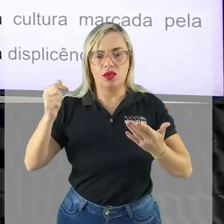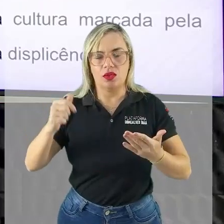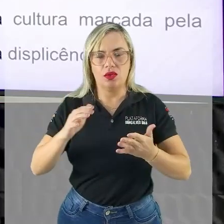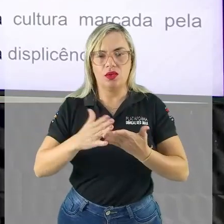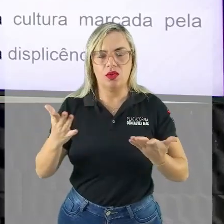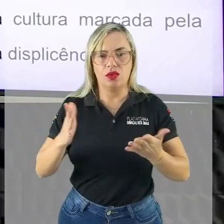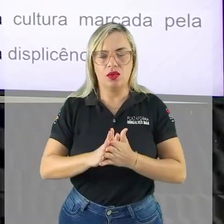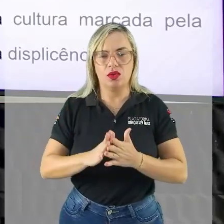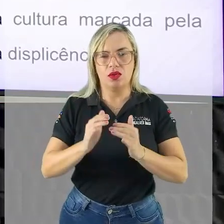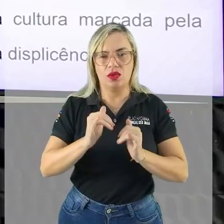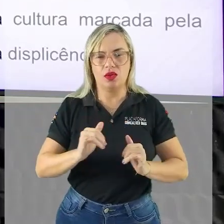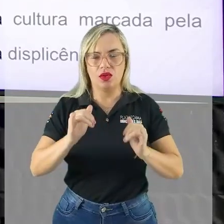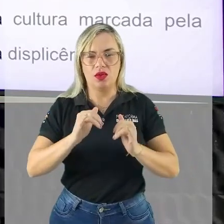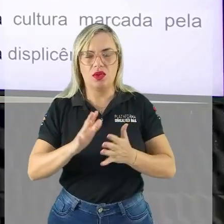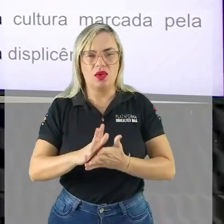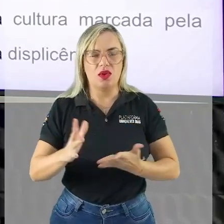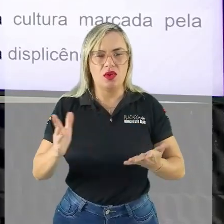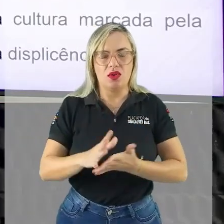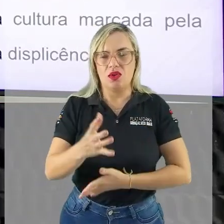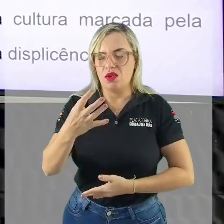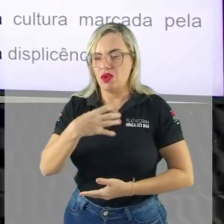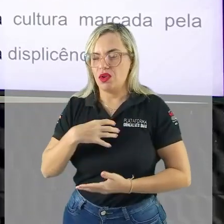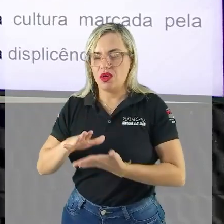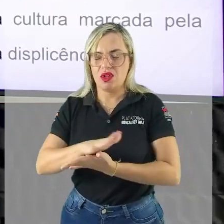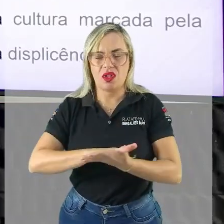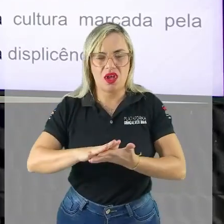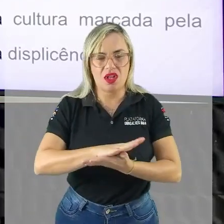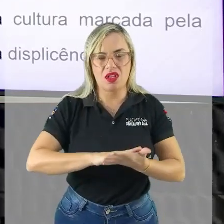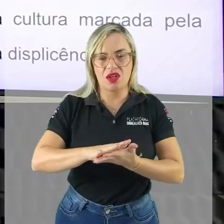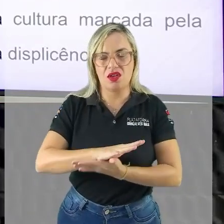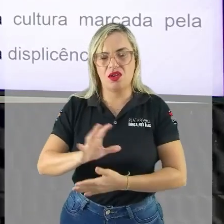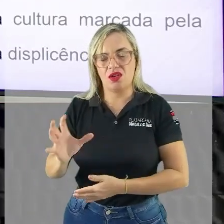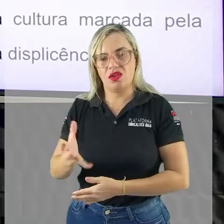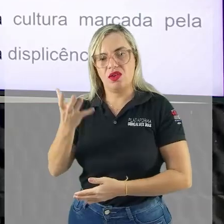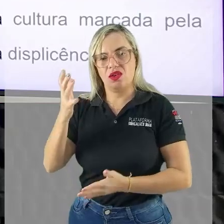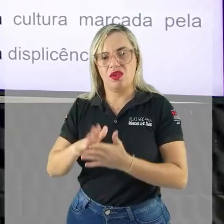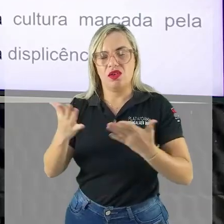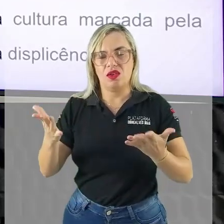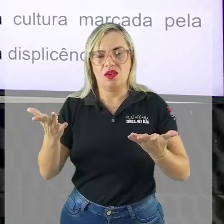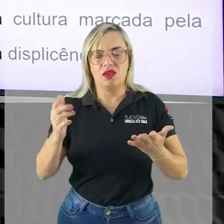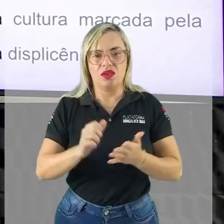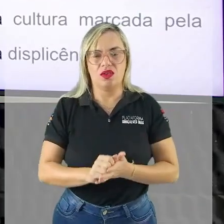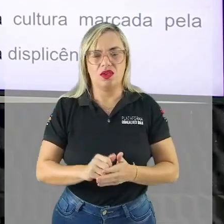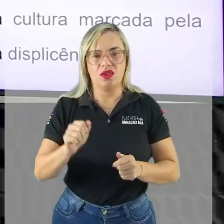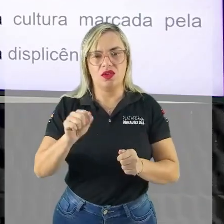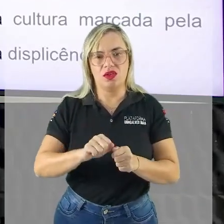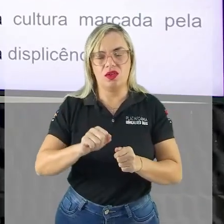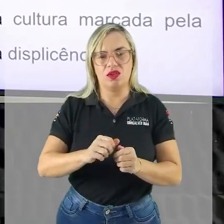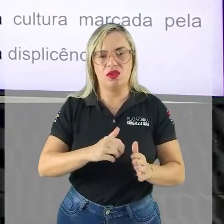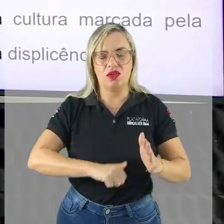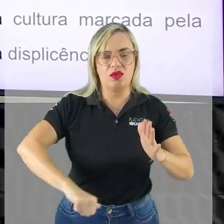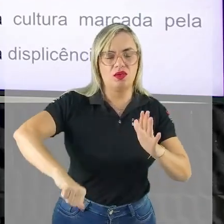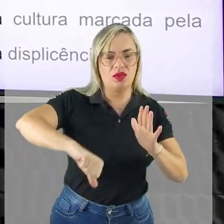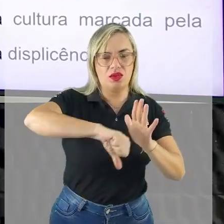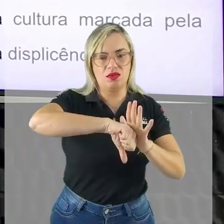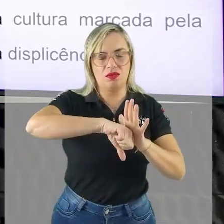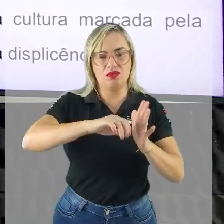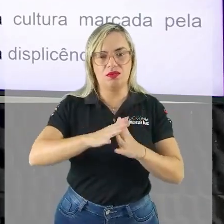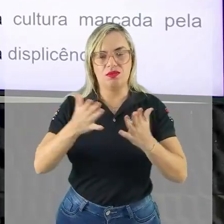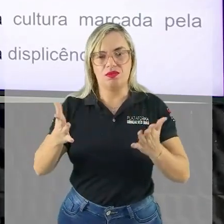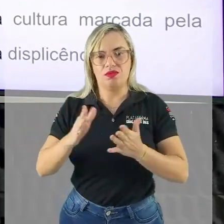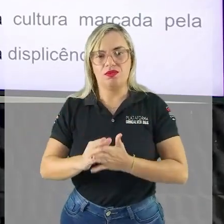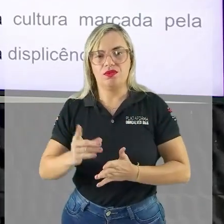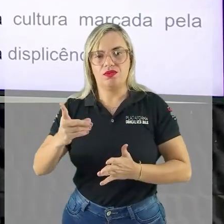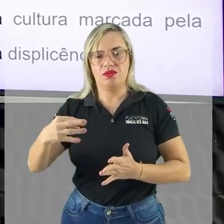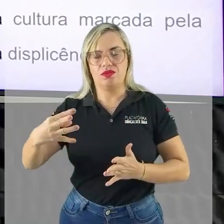a transmissão daquela sensação de que nada vai acontecer com quem fez algum delito ou praticou algum crime,